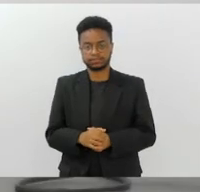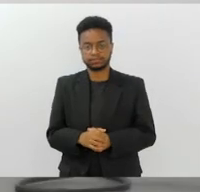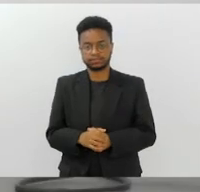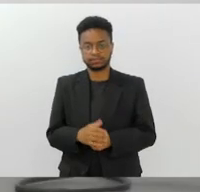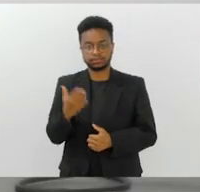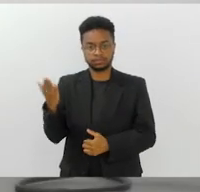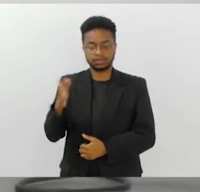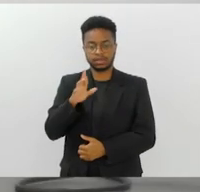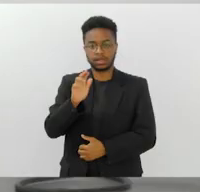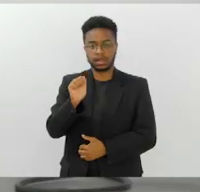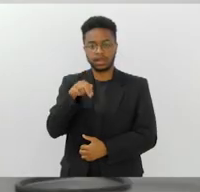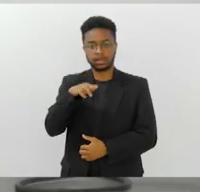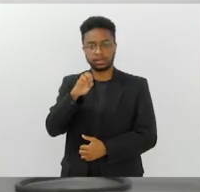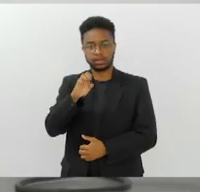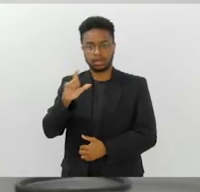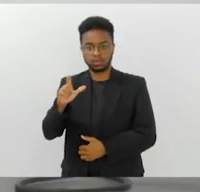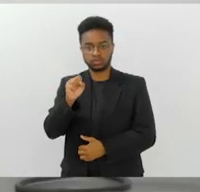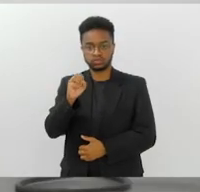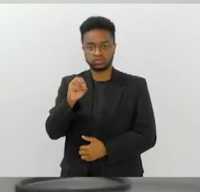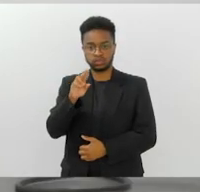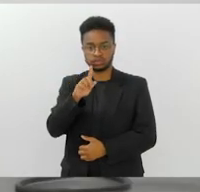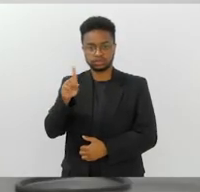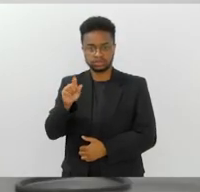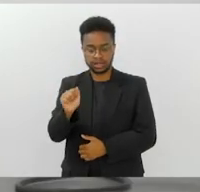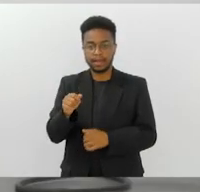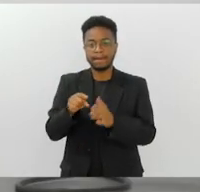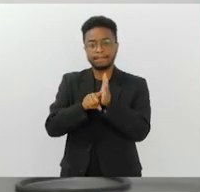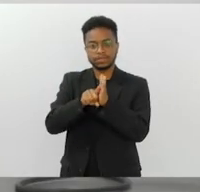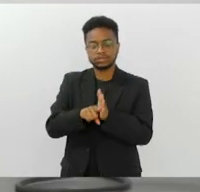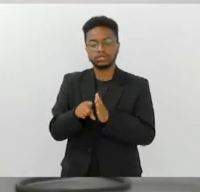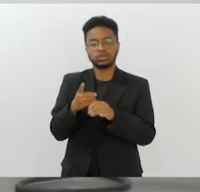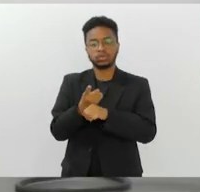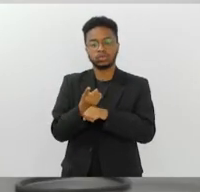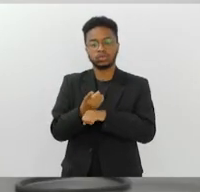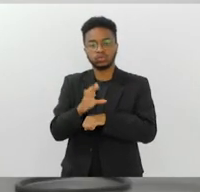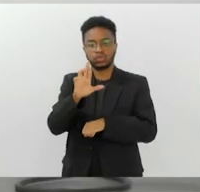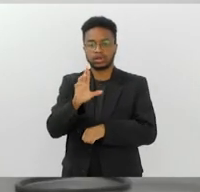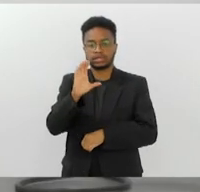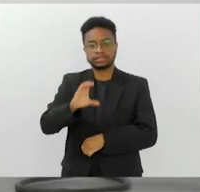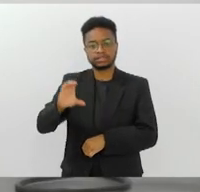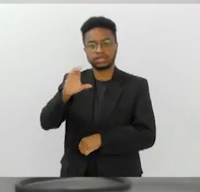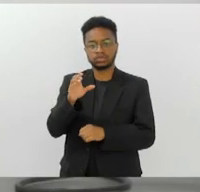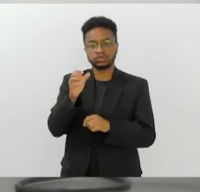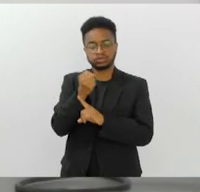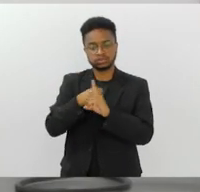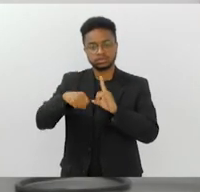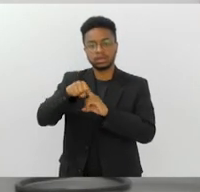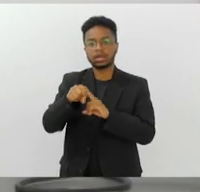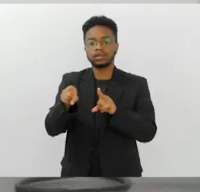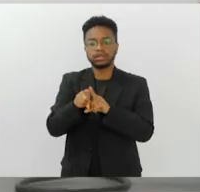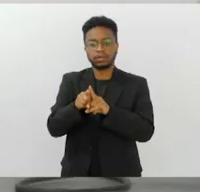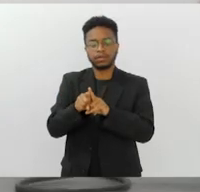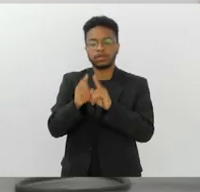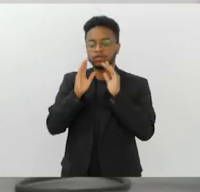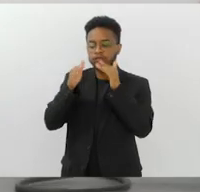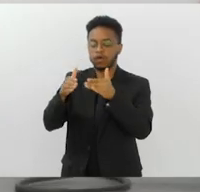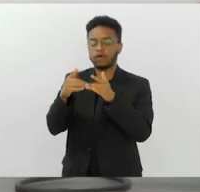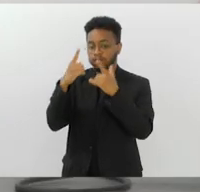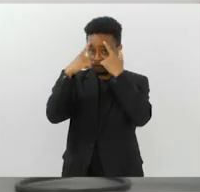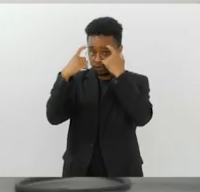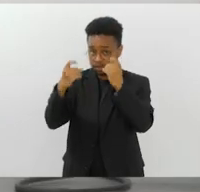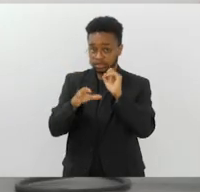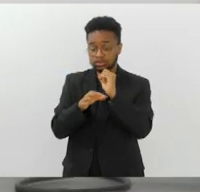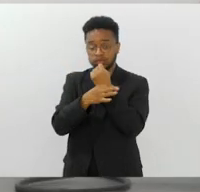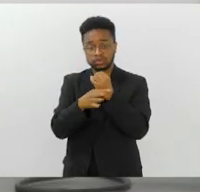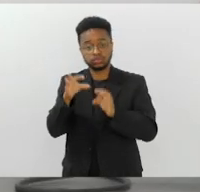da Raquel Souza que é pesquisadora e doutorando em Ciências Sociais especialista em violência segurança